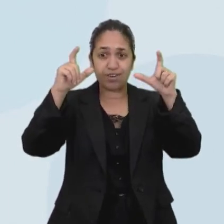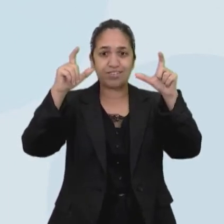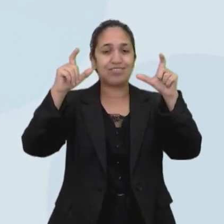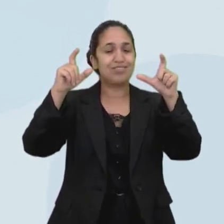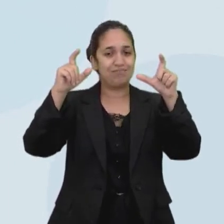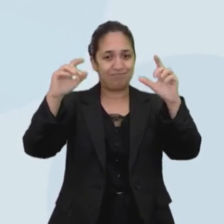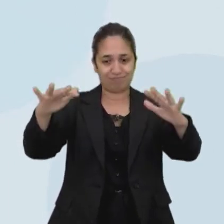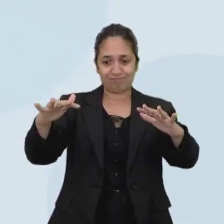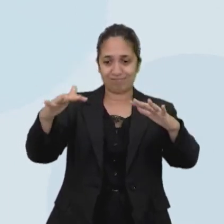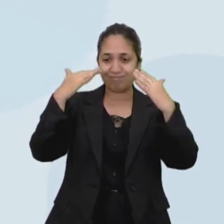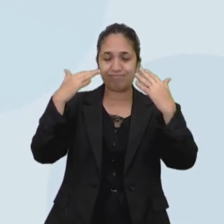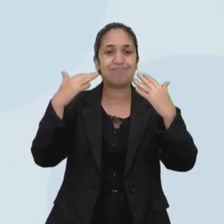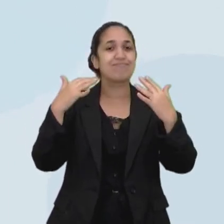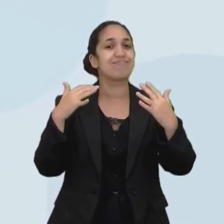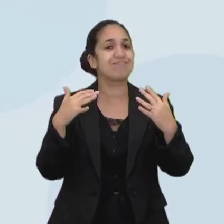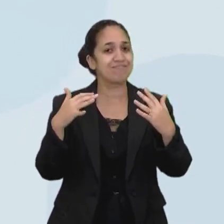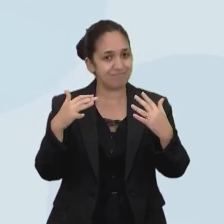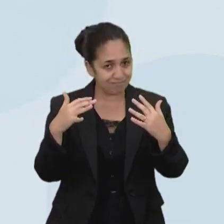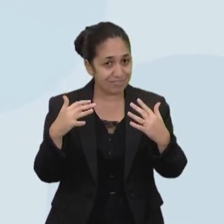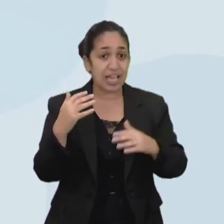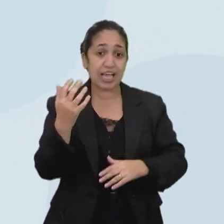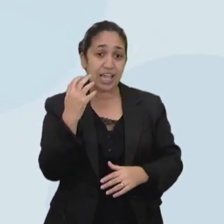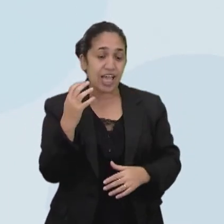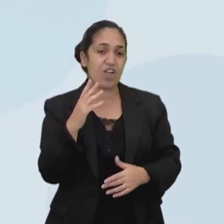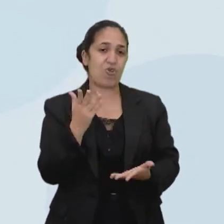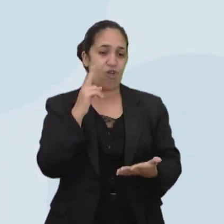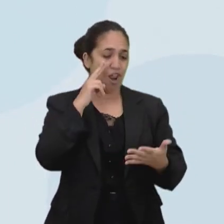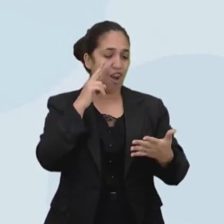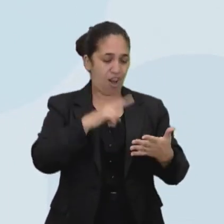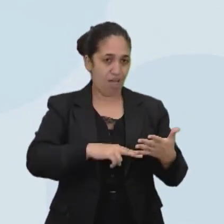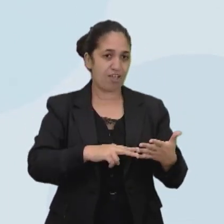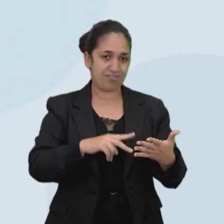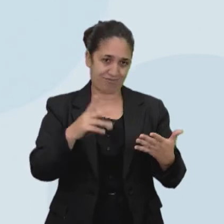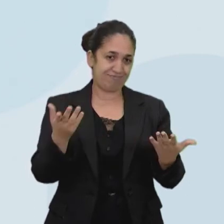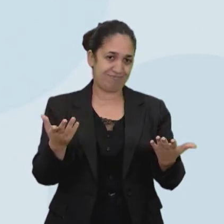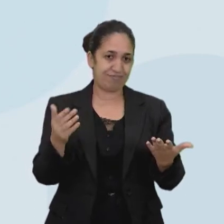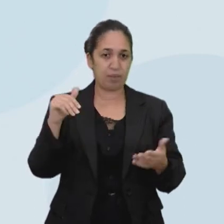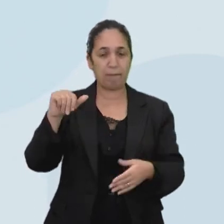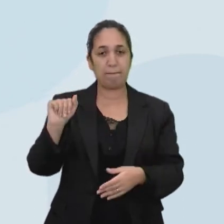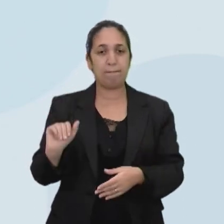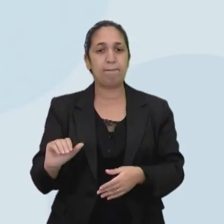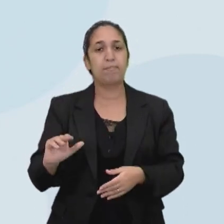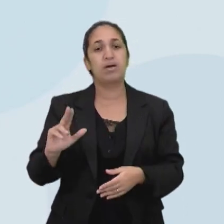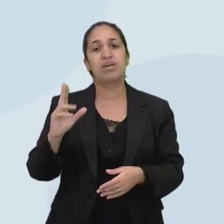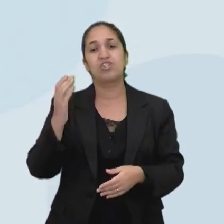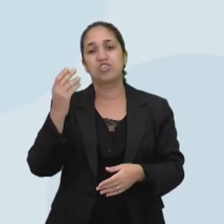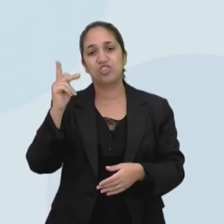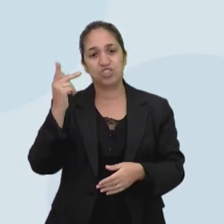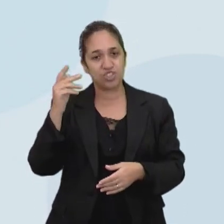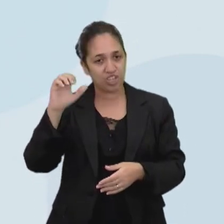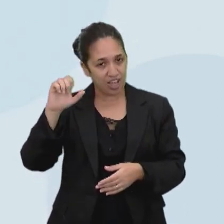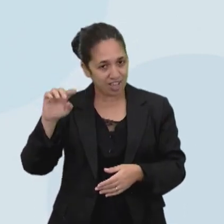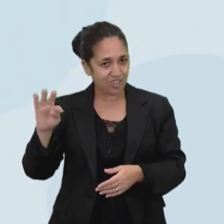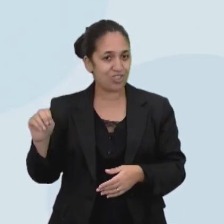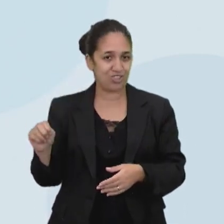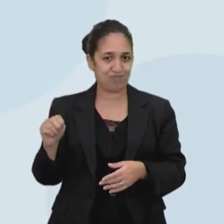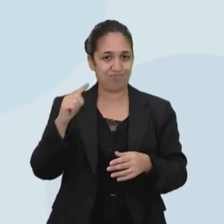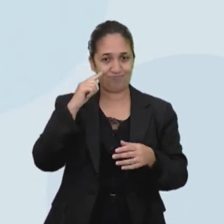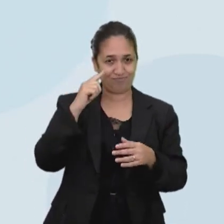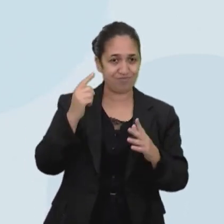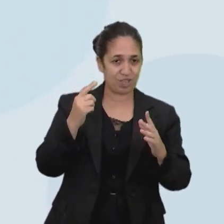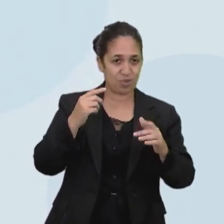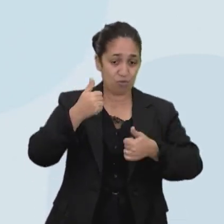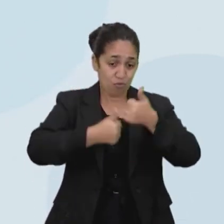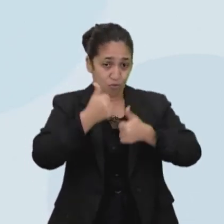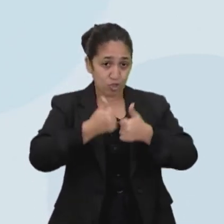que tenham acesso a essa leitura queiram ler a matéria. Então, a manchete é isso. Alambrado de campo de futebol no Morro do Adeus cai